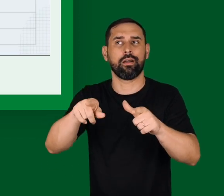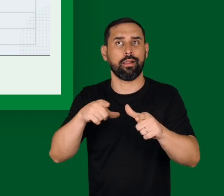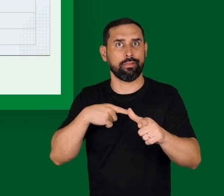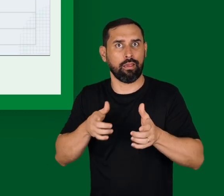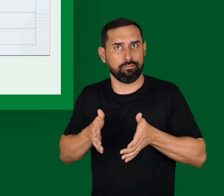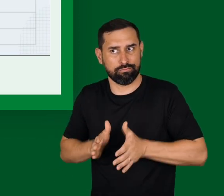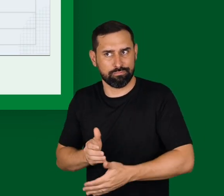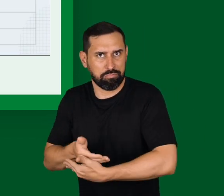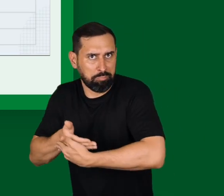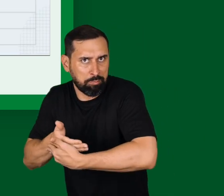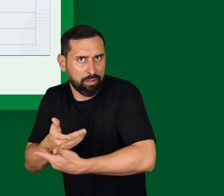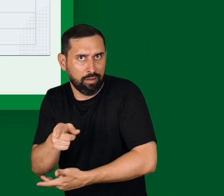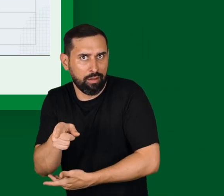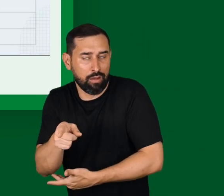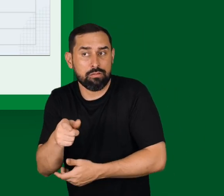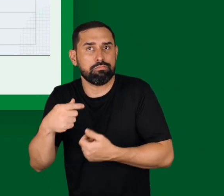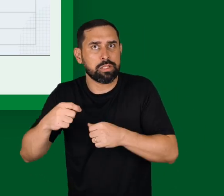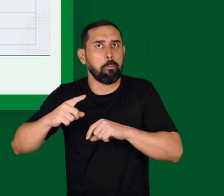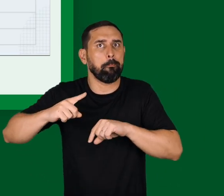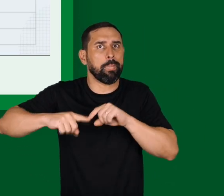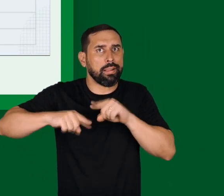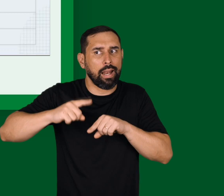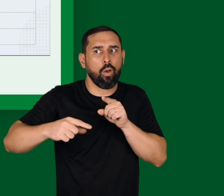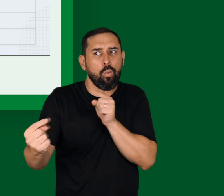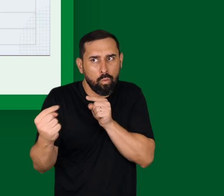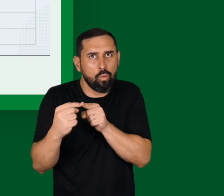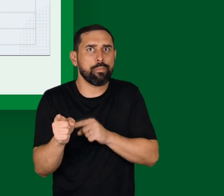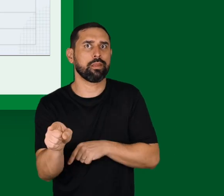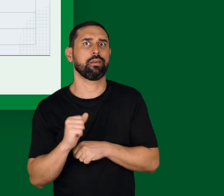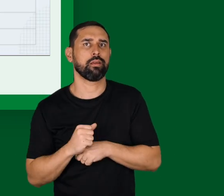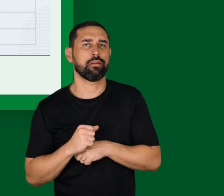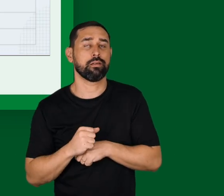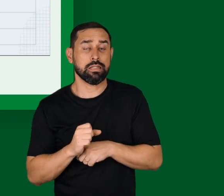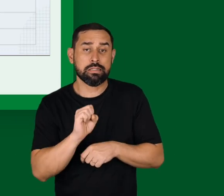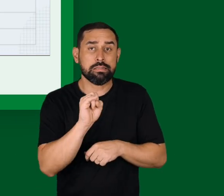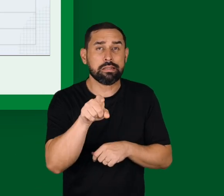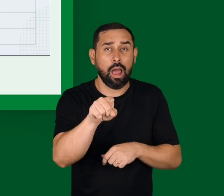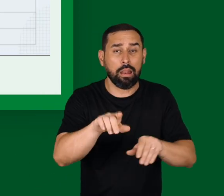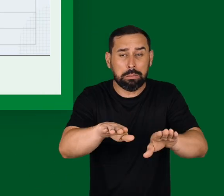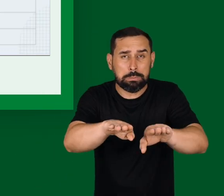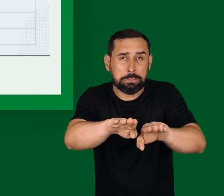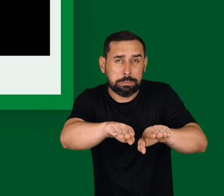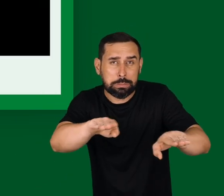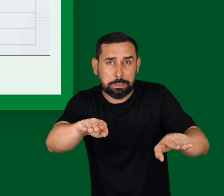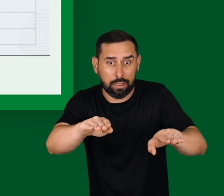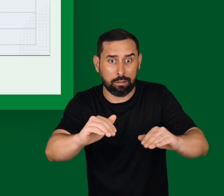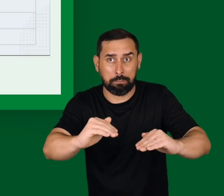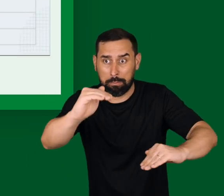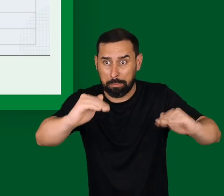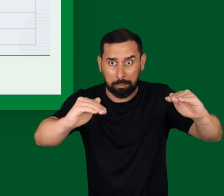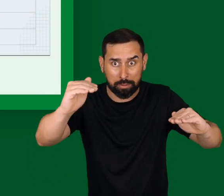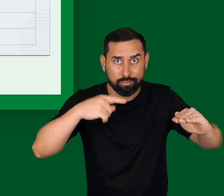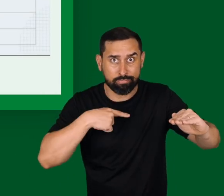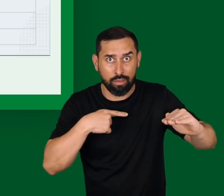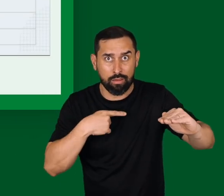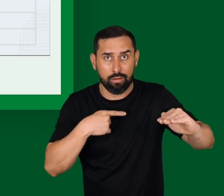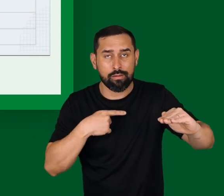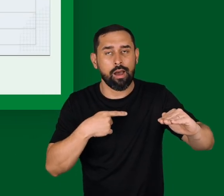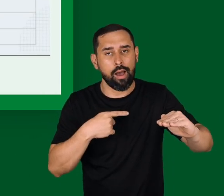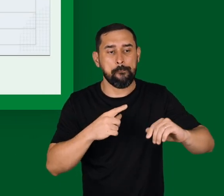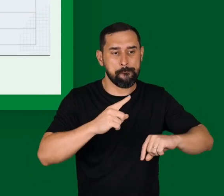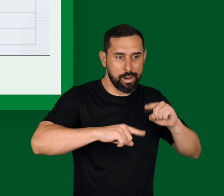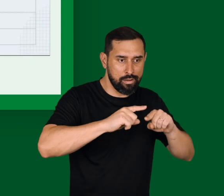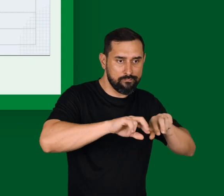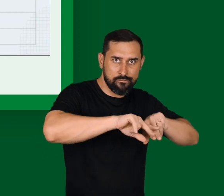faixa etária. Então, se eu tenho uma unidade onde ali interna lactentes, eu vou precisar de um determinado kit de suporte.